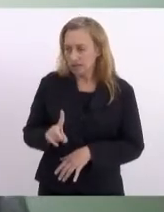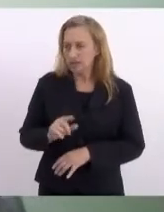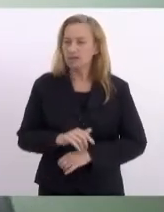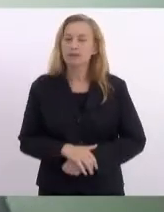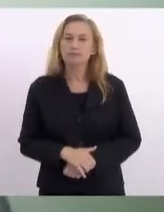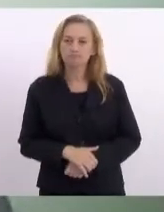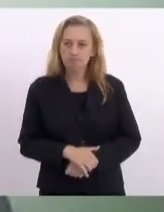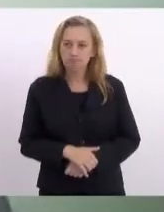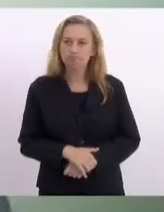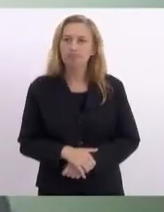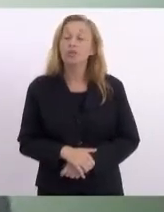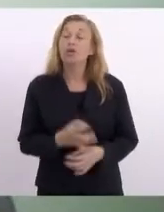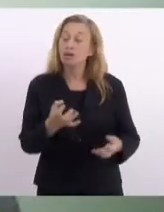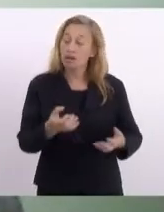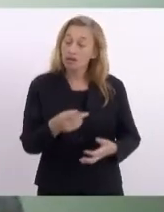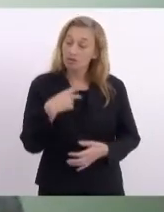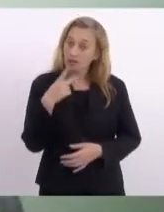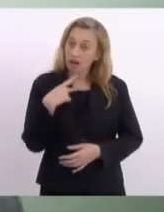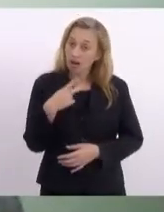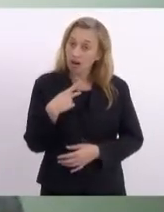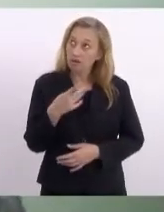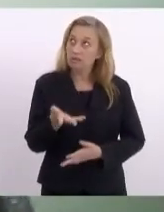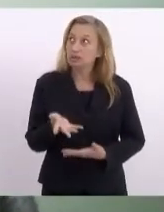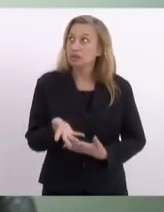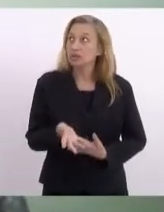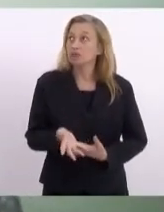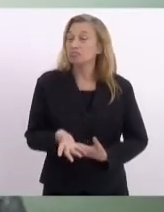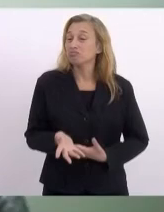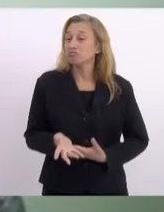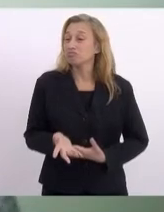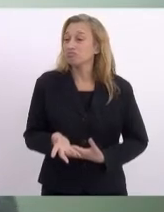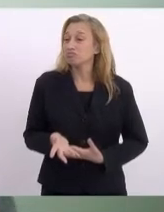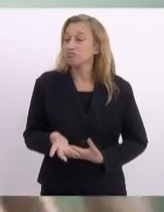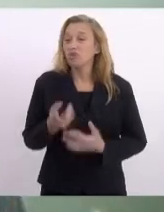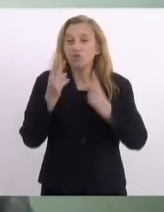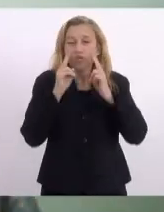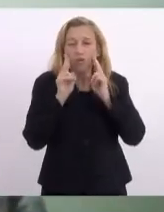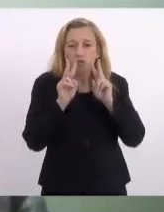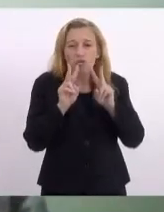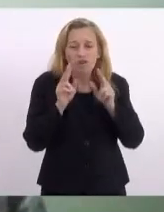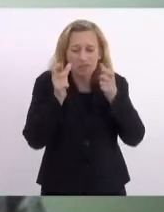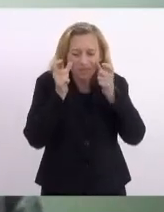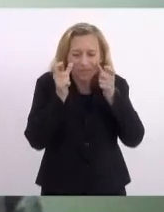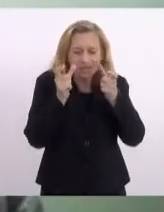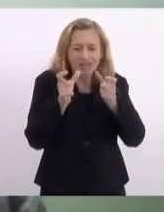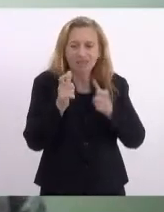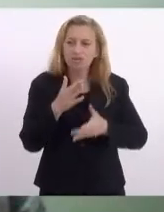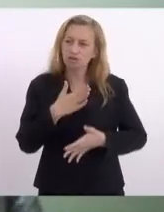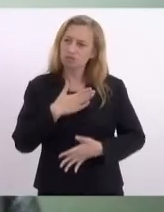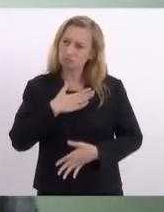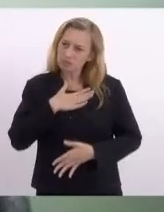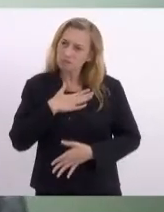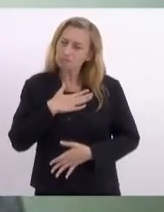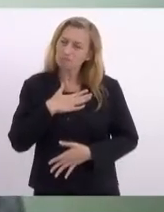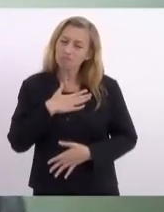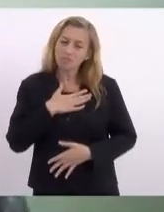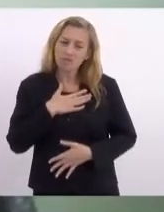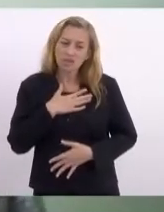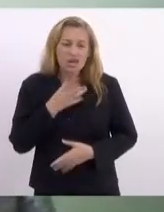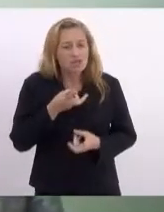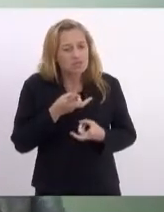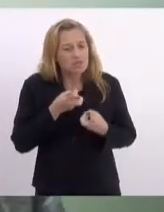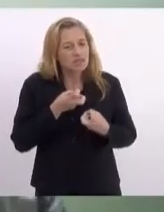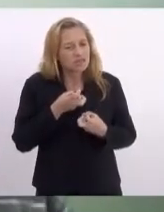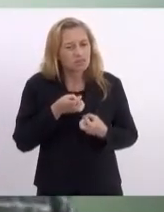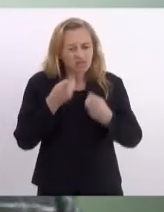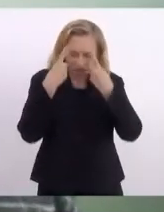física. Eu quero confessar que foi como um olhar mais atento da minha parte, né? Percebendo